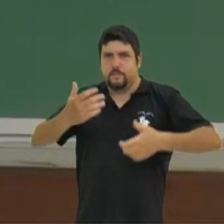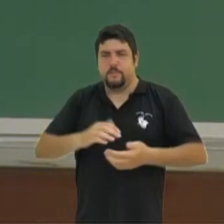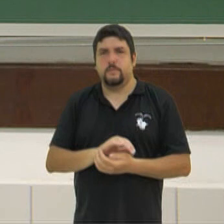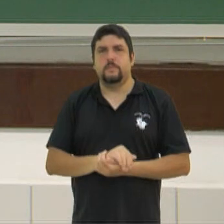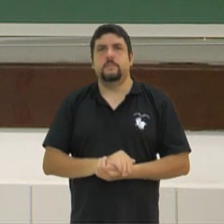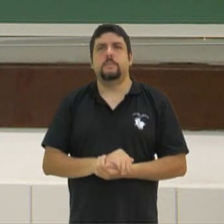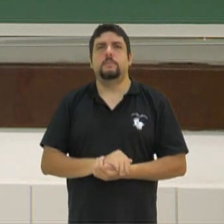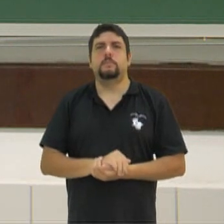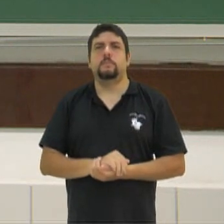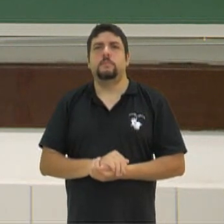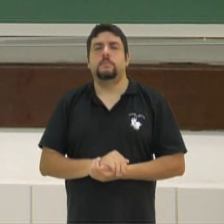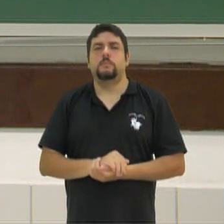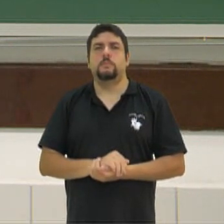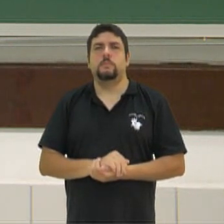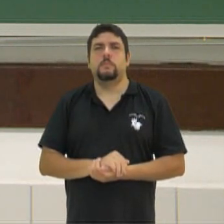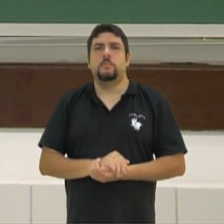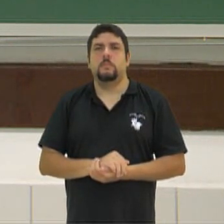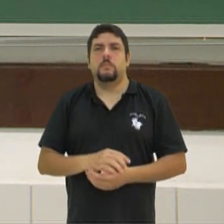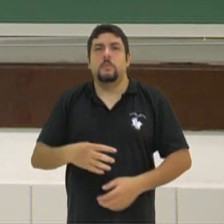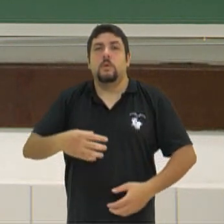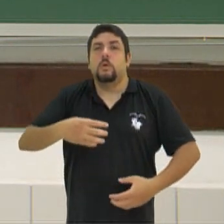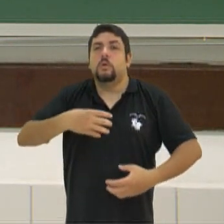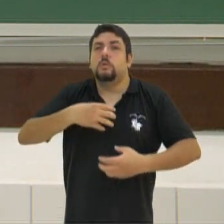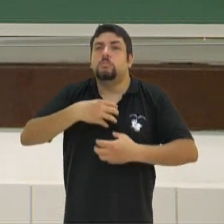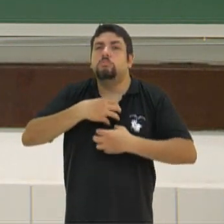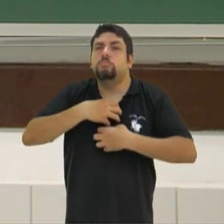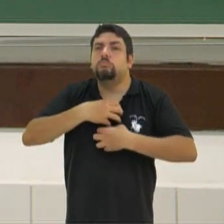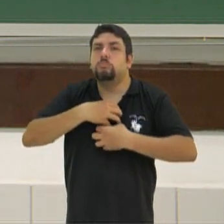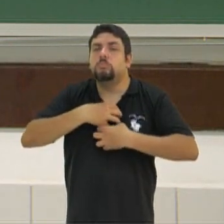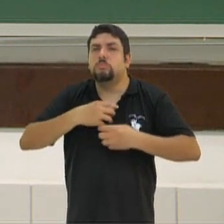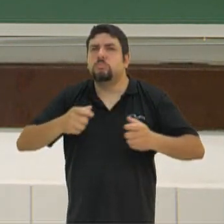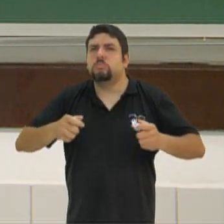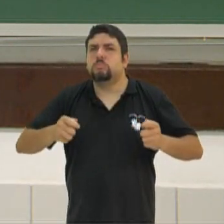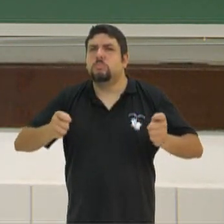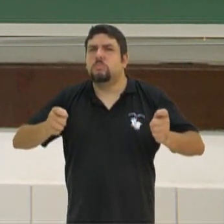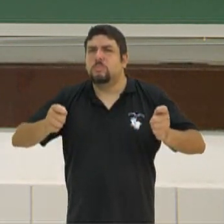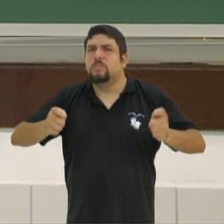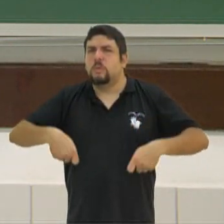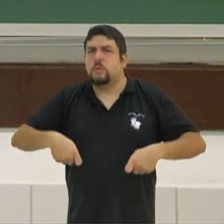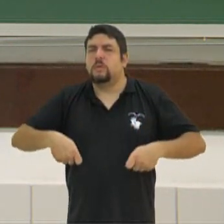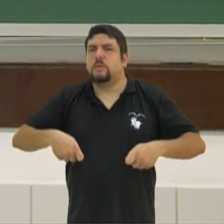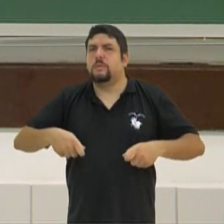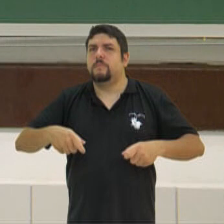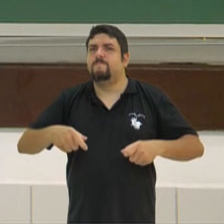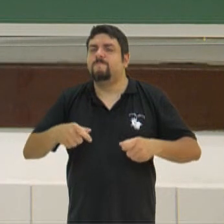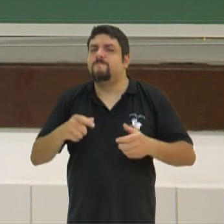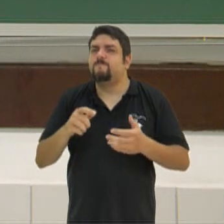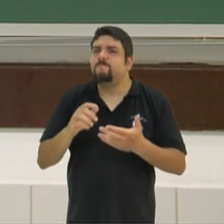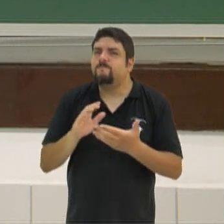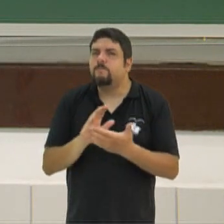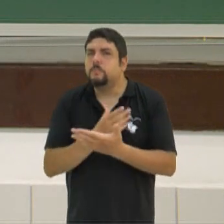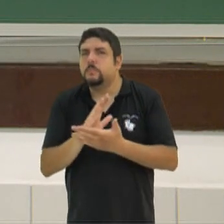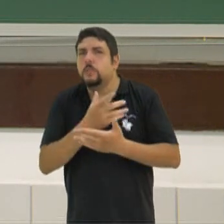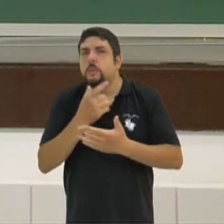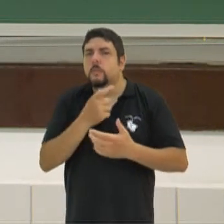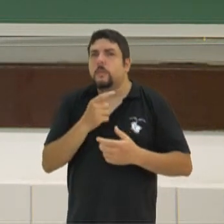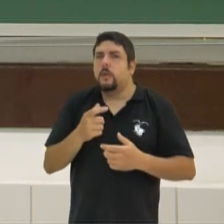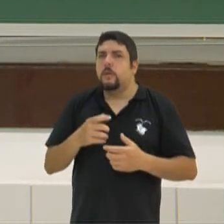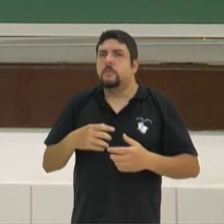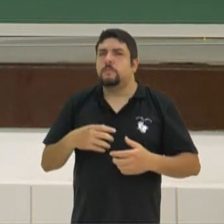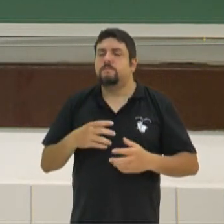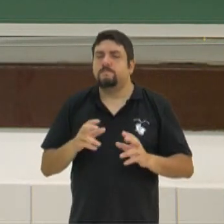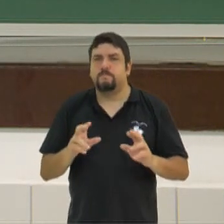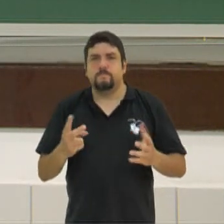Os sentidos podem ser enganosos. Lembrem lá das Meditações Metafísicas. Descartes diz assim: pessoal, a partir de